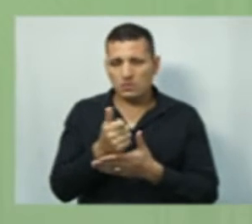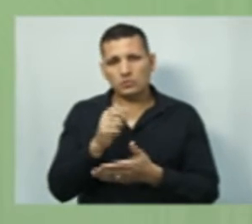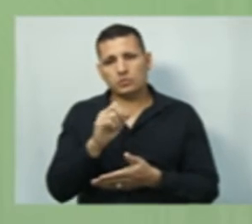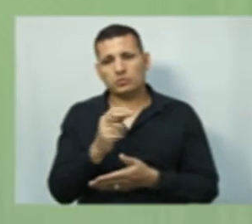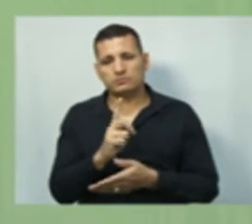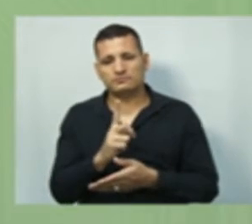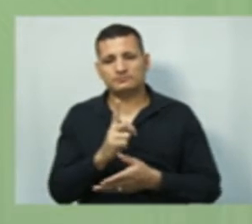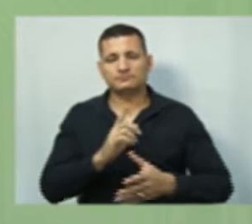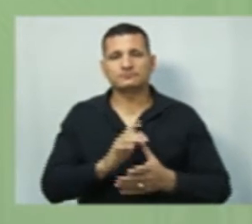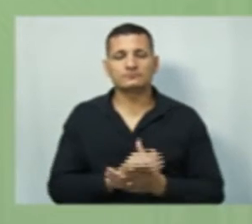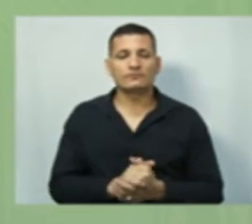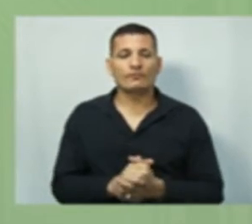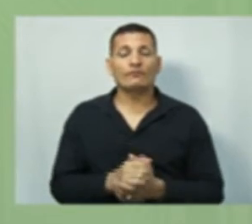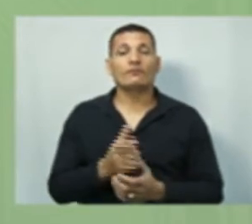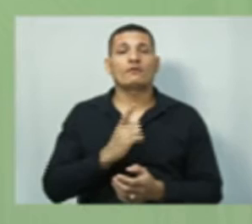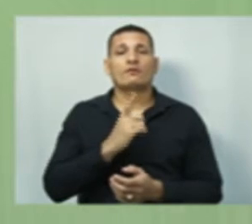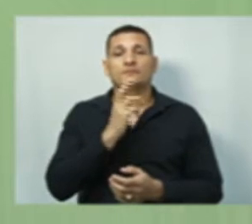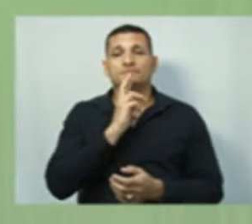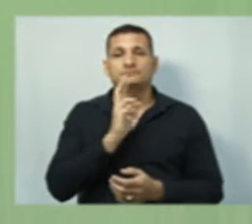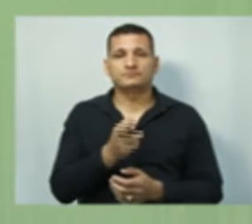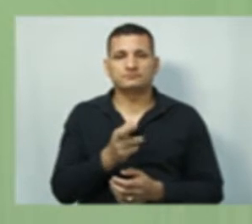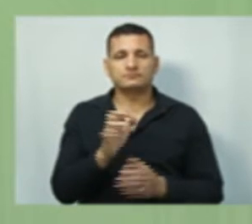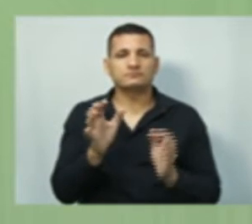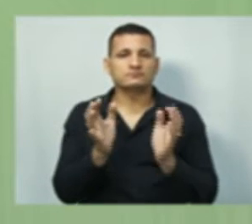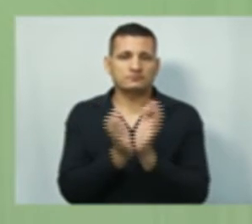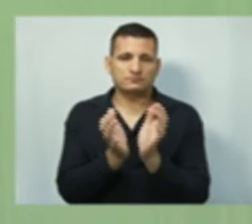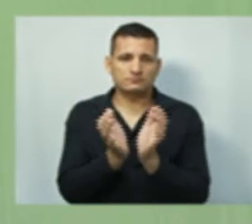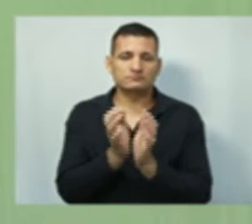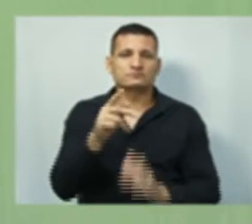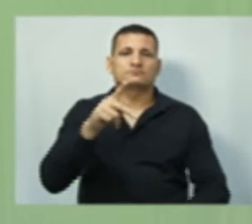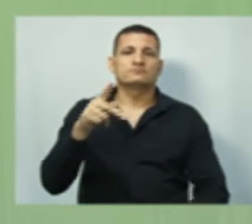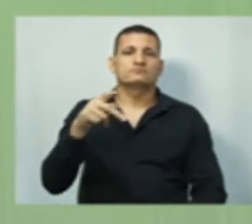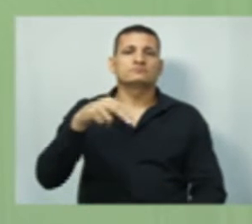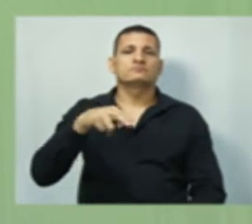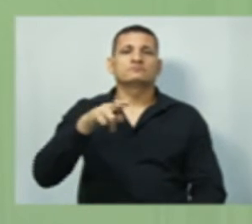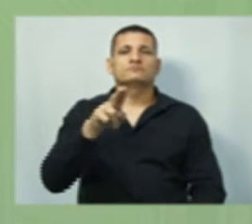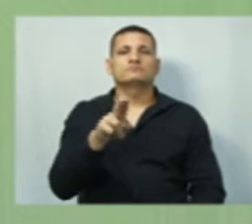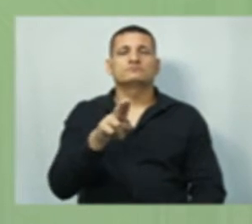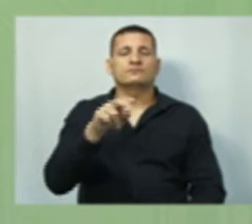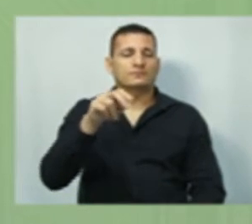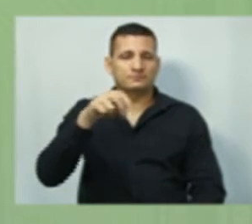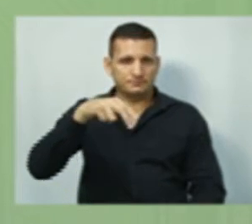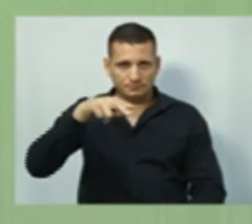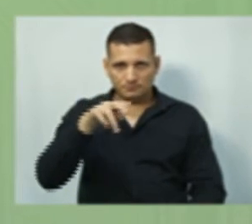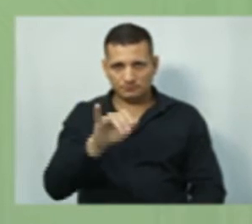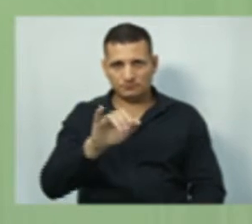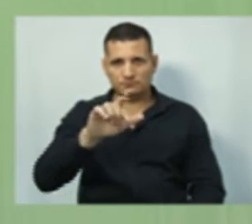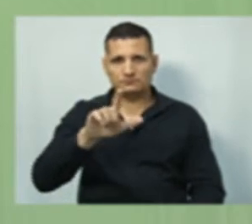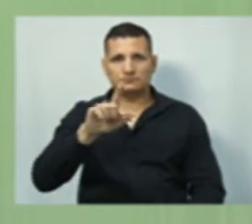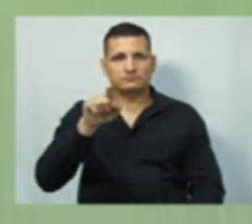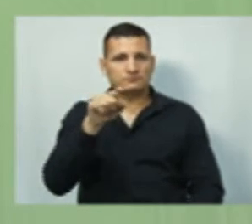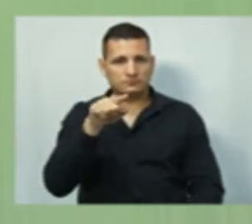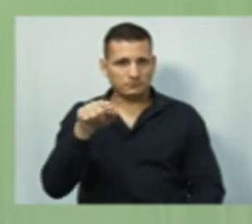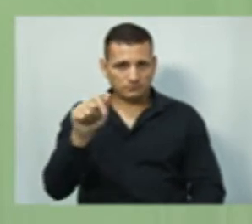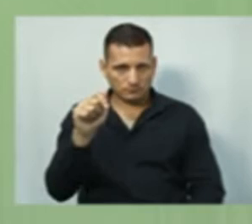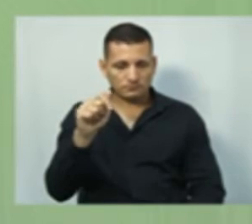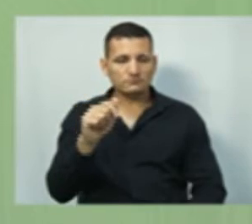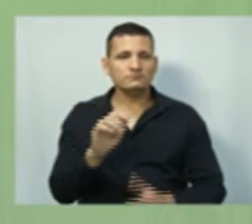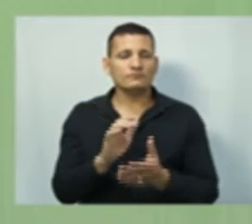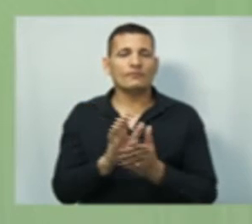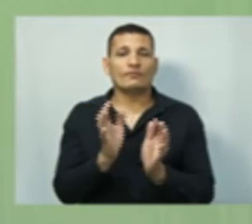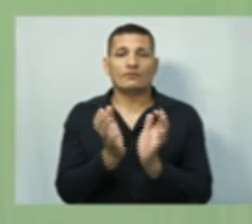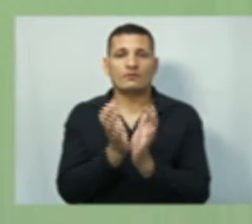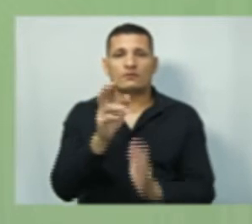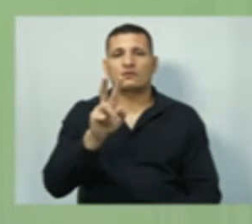que é lá da turma da professora Nilza, eu não consegui saber qual é o polo, mas aí a Valéria, o grupo da